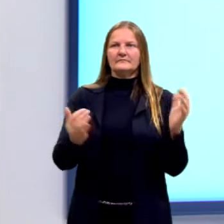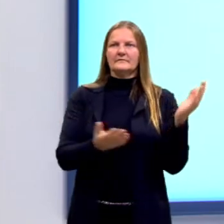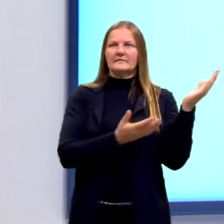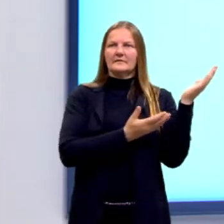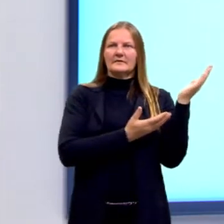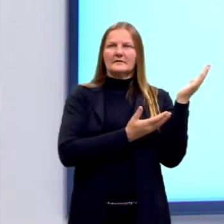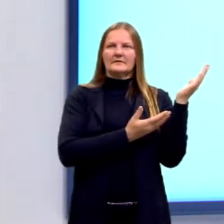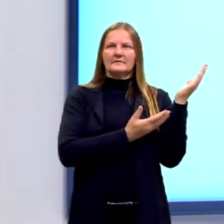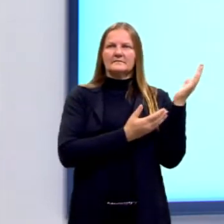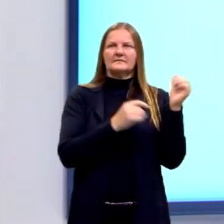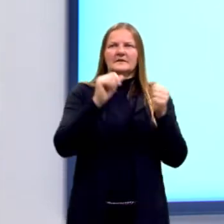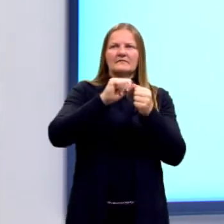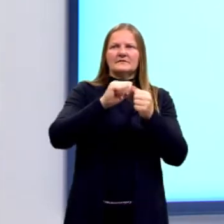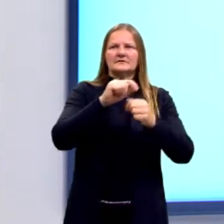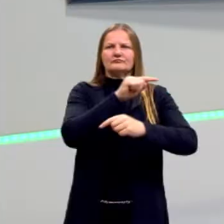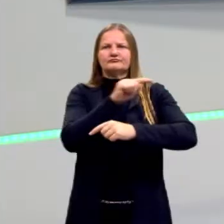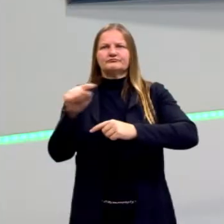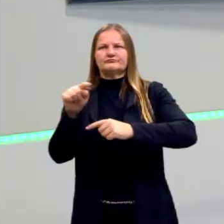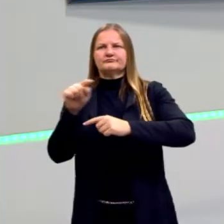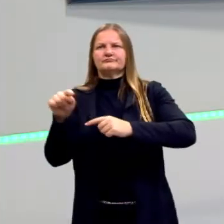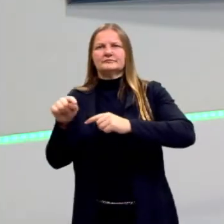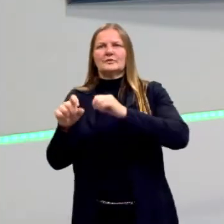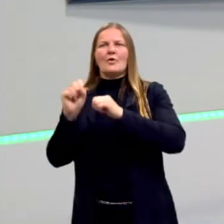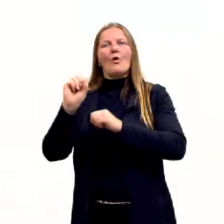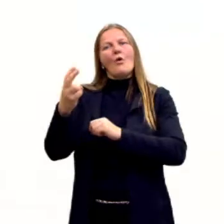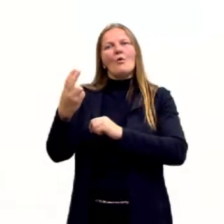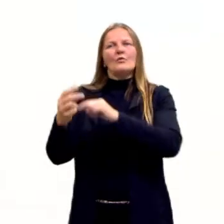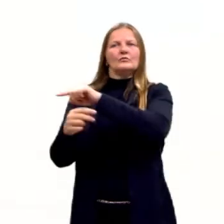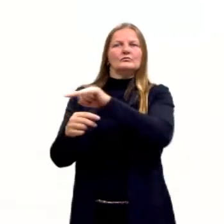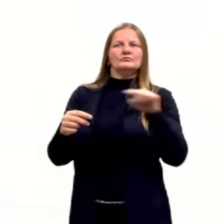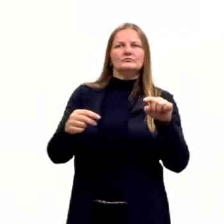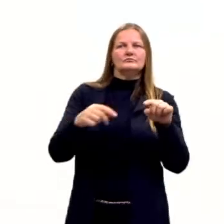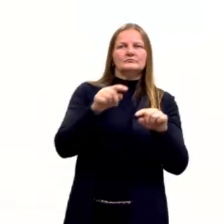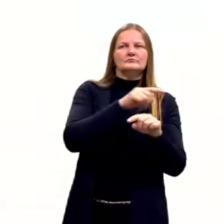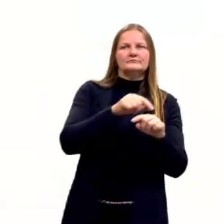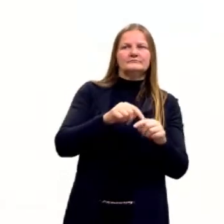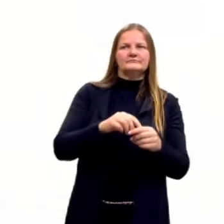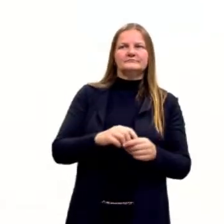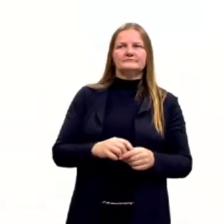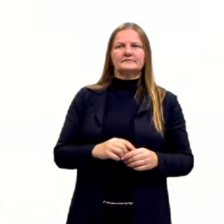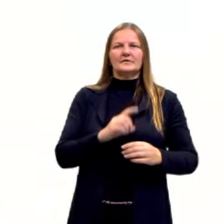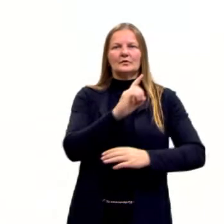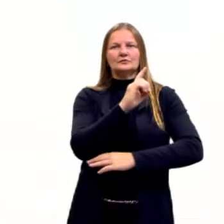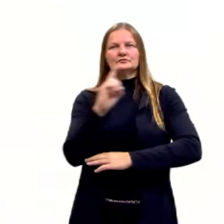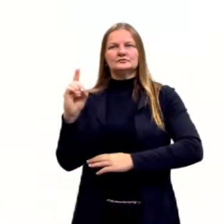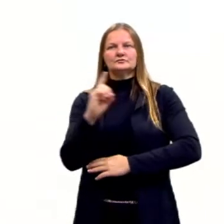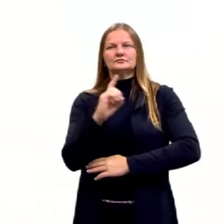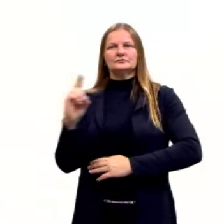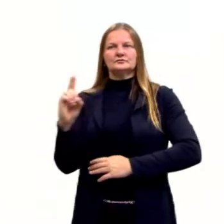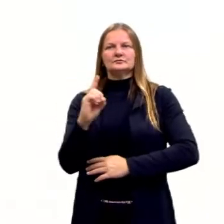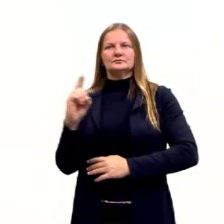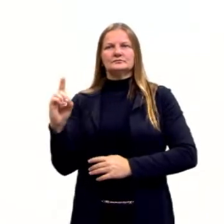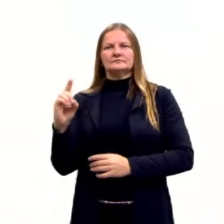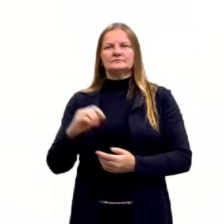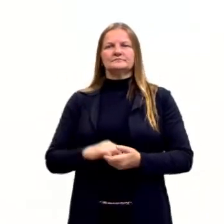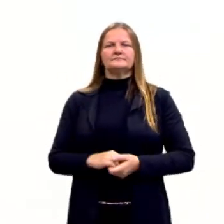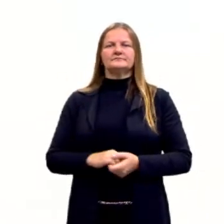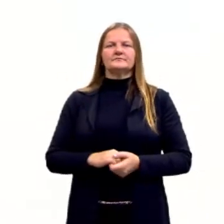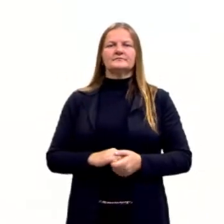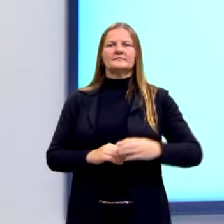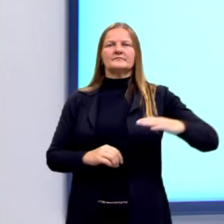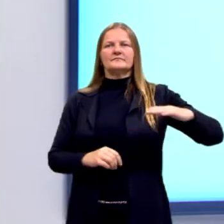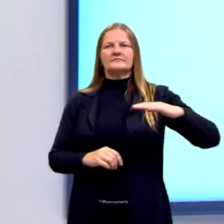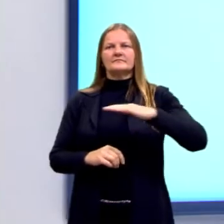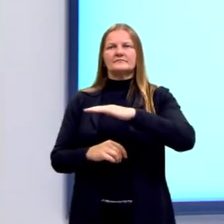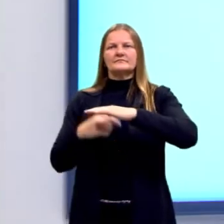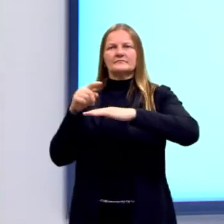elétrico a gente pode fazer né as flechinhas assim tá como as flechinhas estão apontando para direita eu sei que deste lado aqui